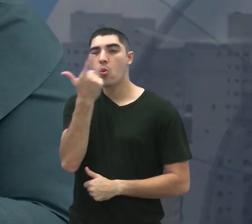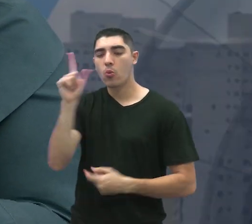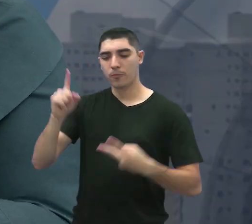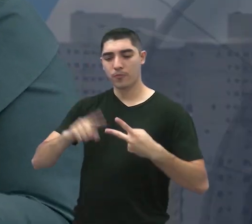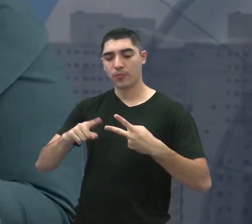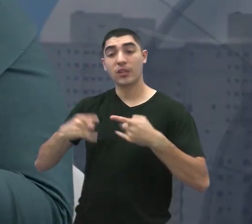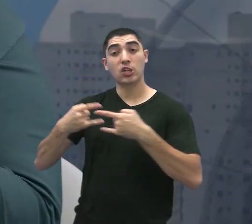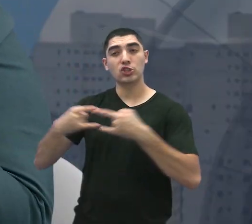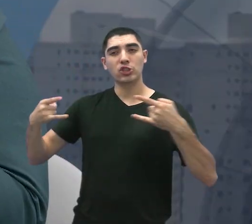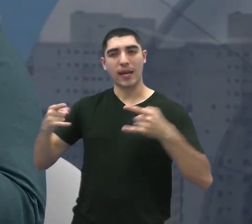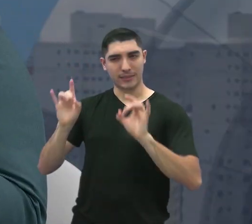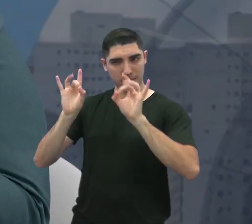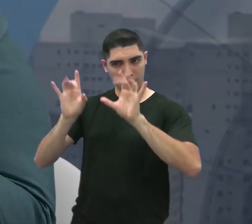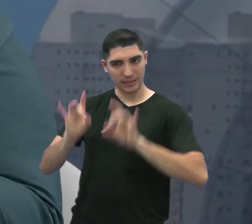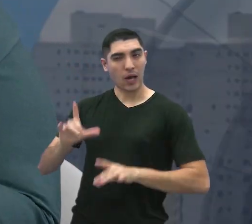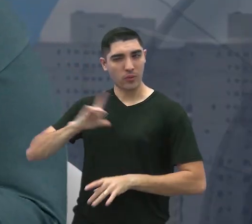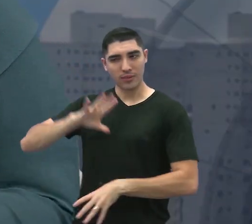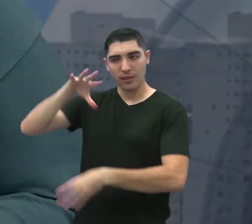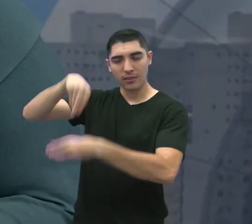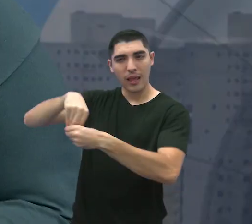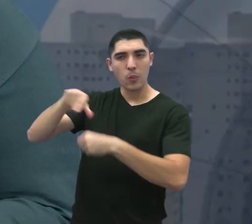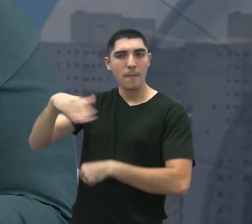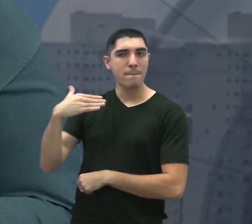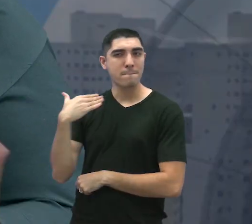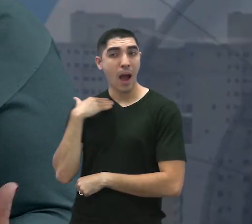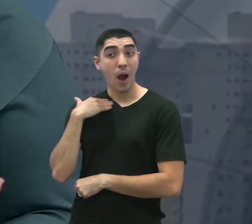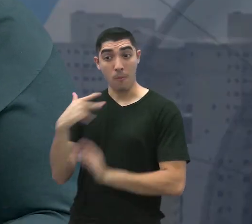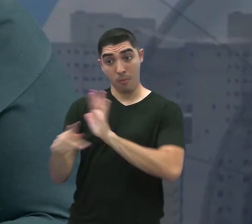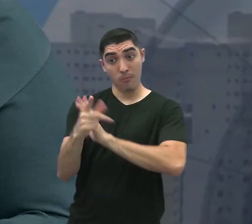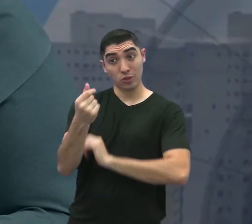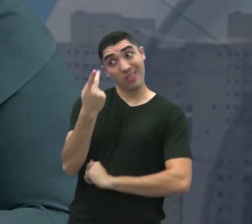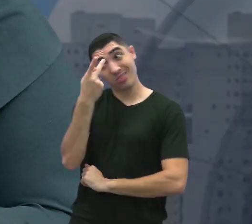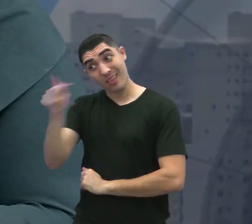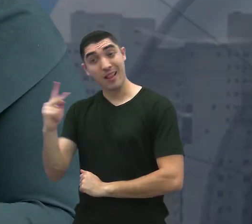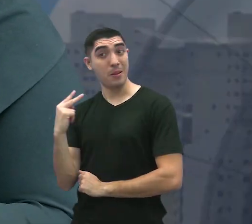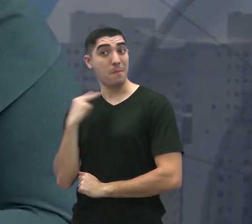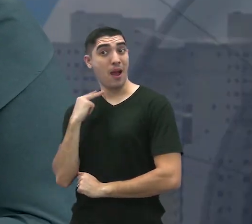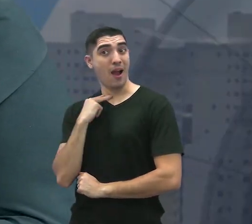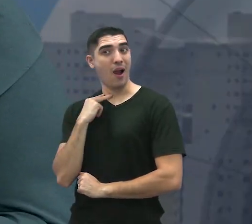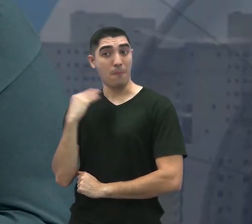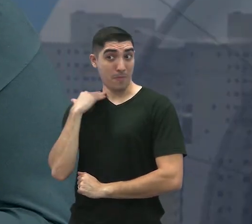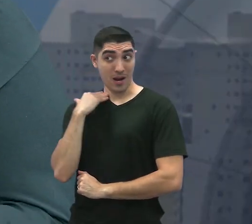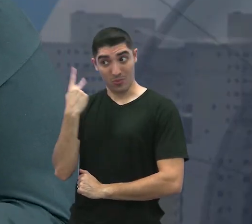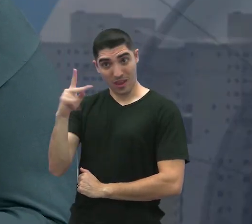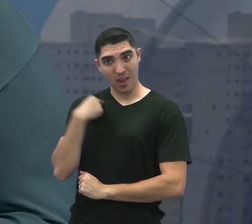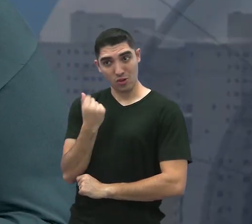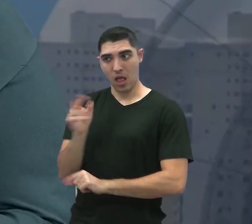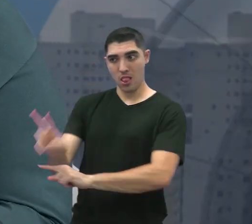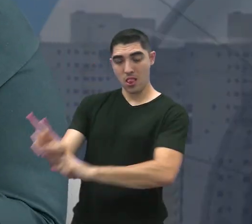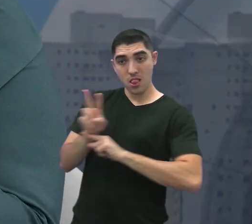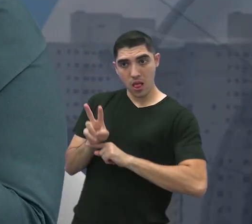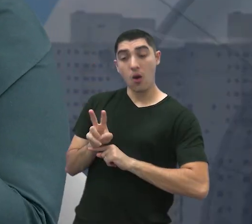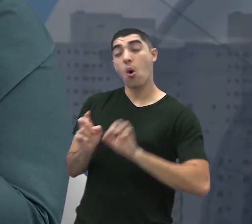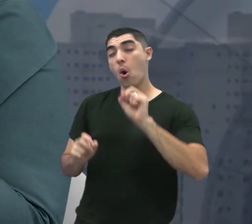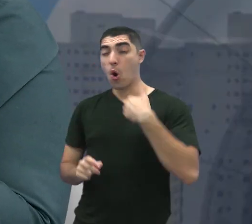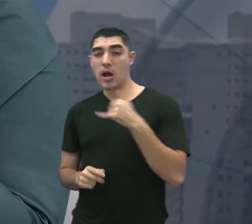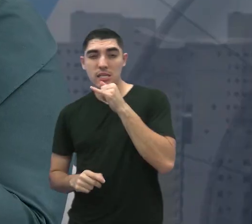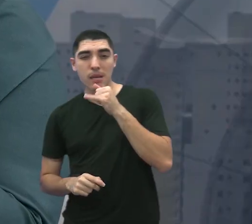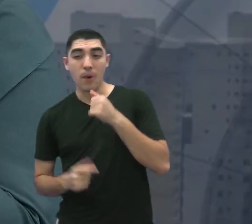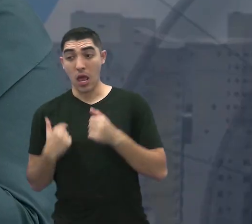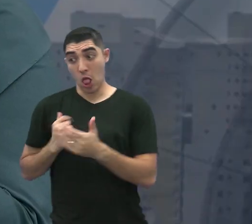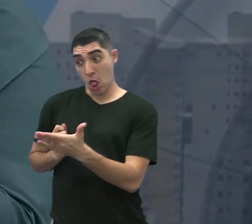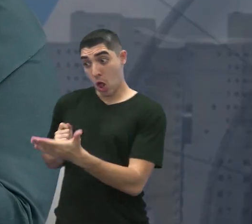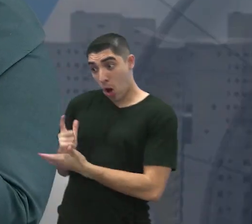daquele limite incorporado na conta, que não é nosso, é do banco, ou se eu fiz aquele empréstimo caro, que eu peguei o meu